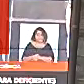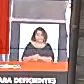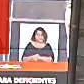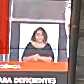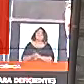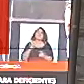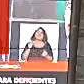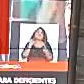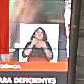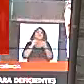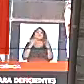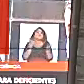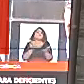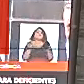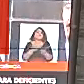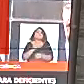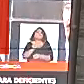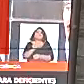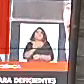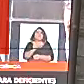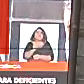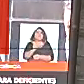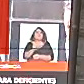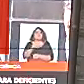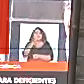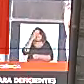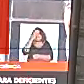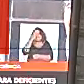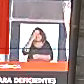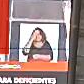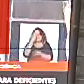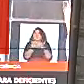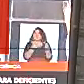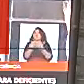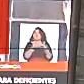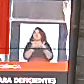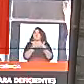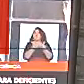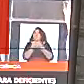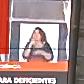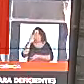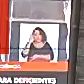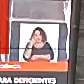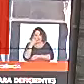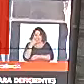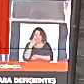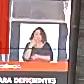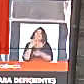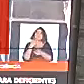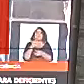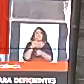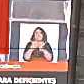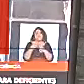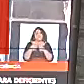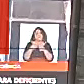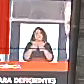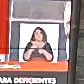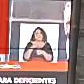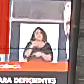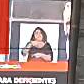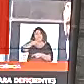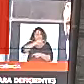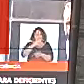daqui com uma luz no final do túnel. Todos aí foram diversas pessoas que tiveram ao longo do ano passado